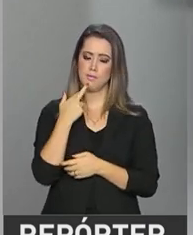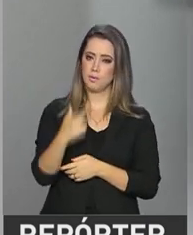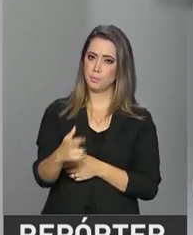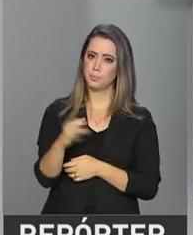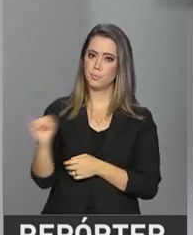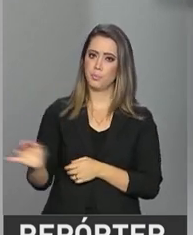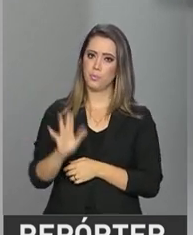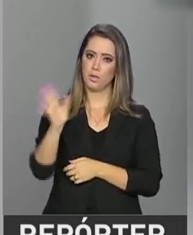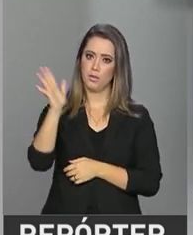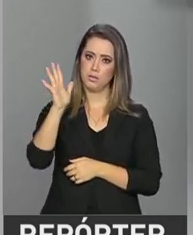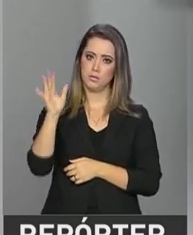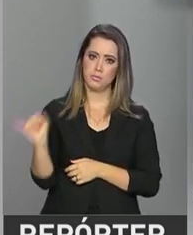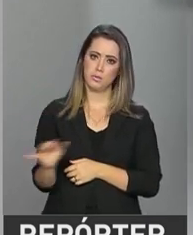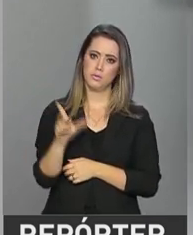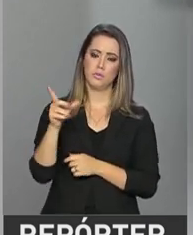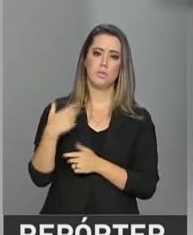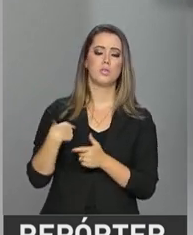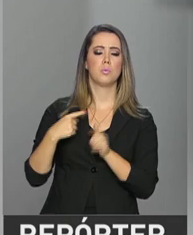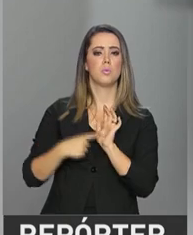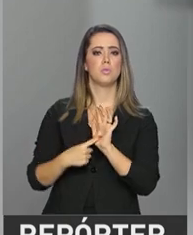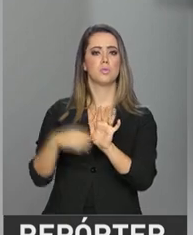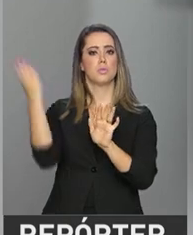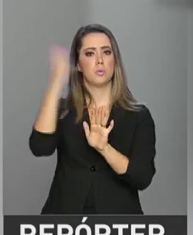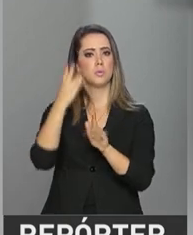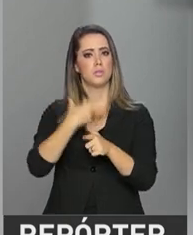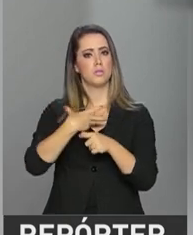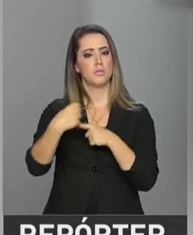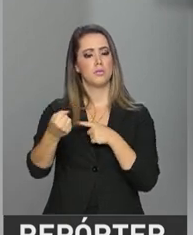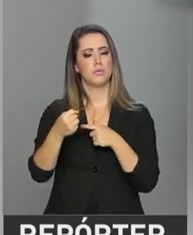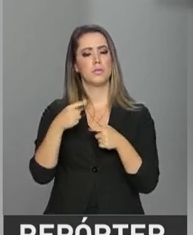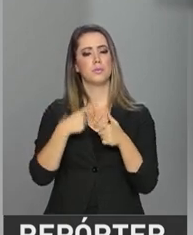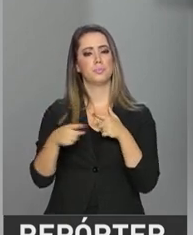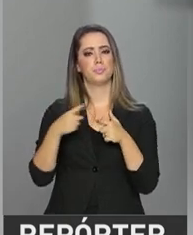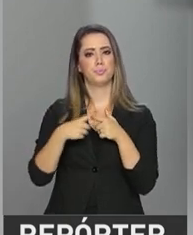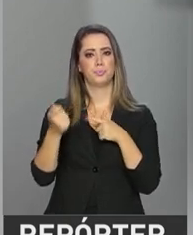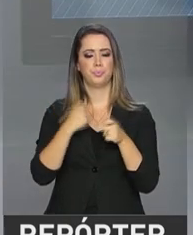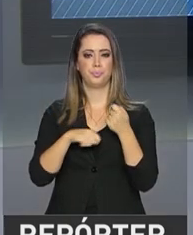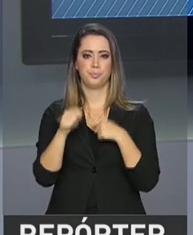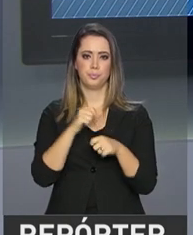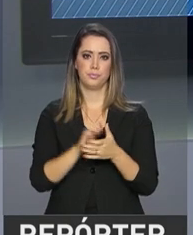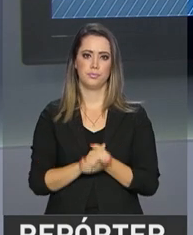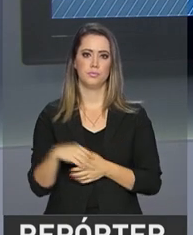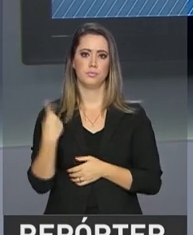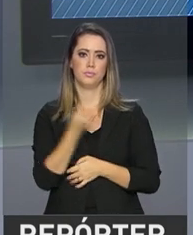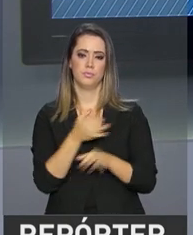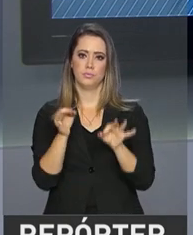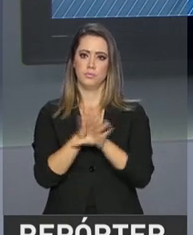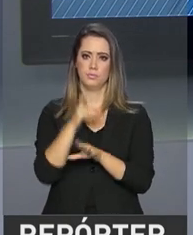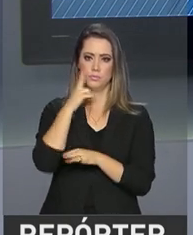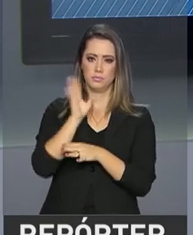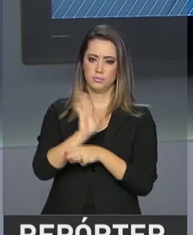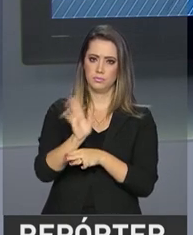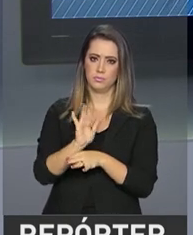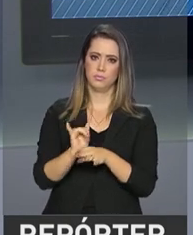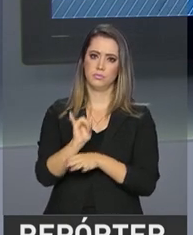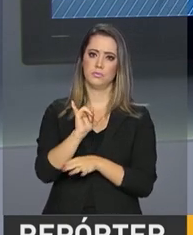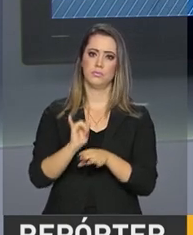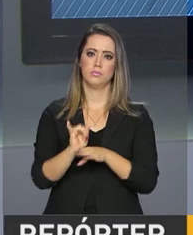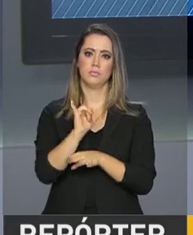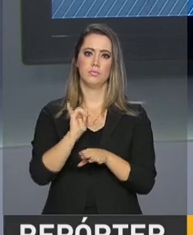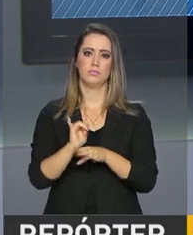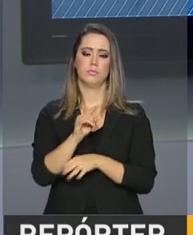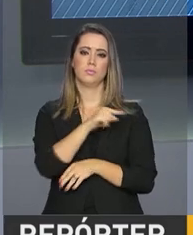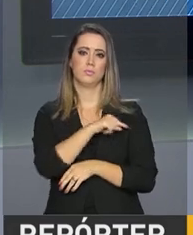mostra que o país saiu da maior recessão da história e nós ficamos por aqui você pode rever as